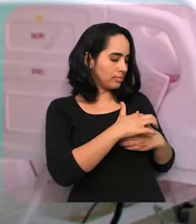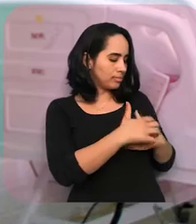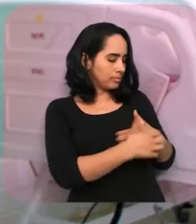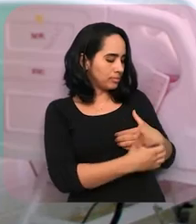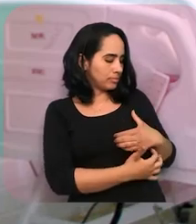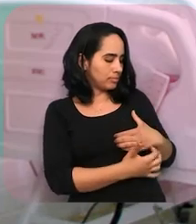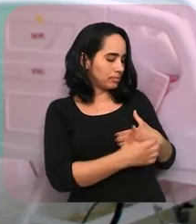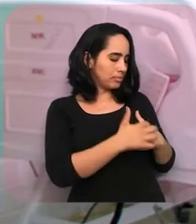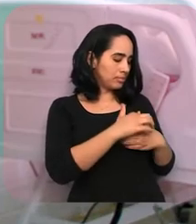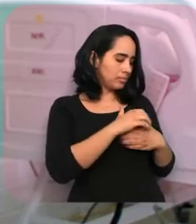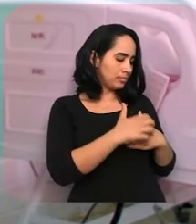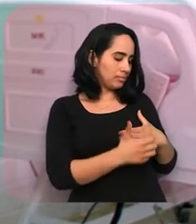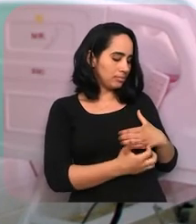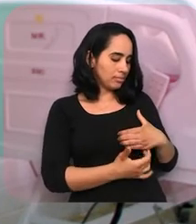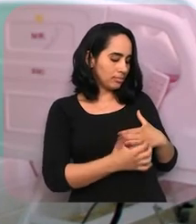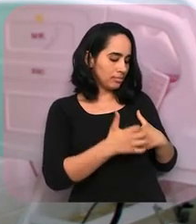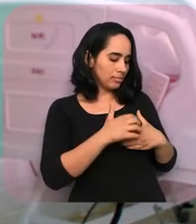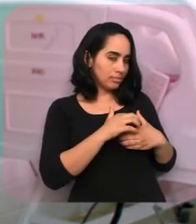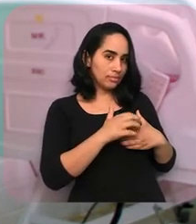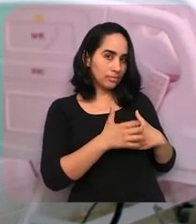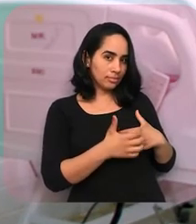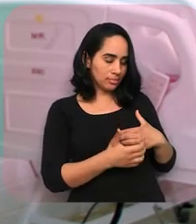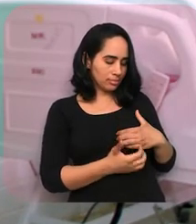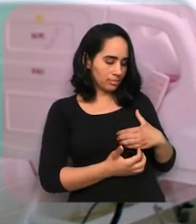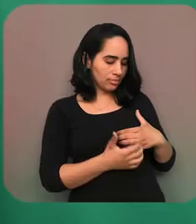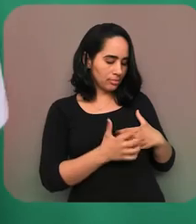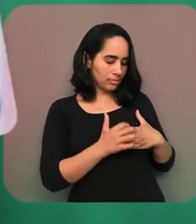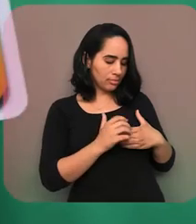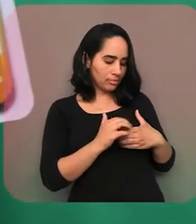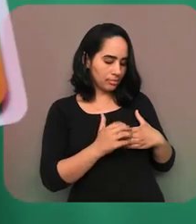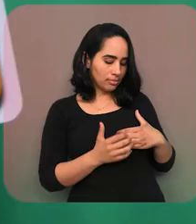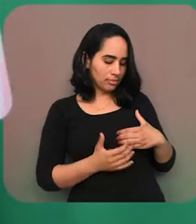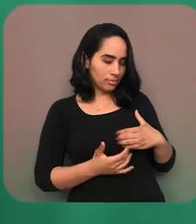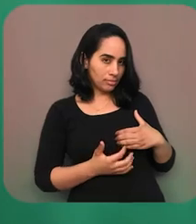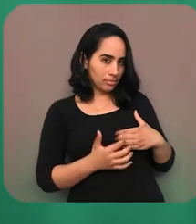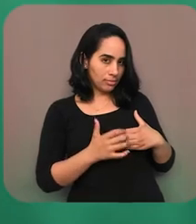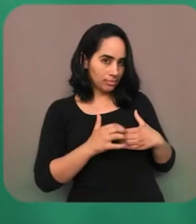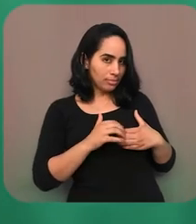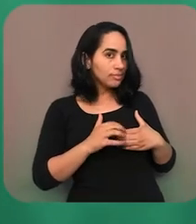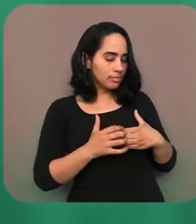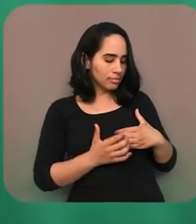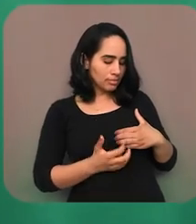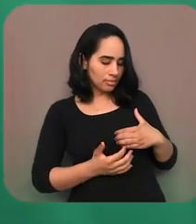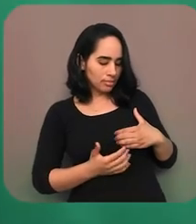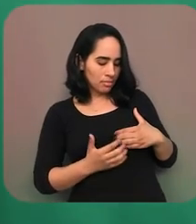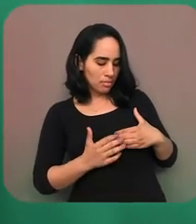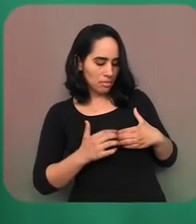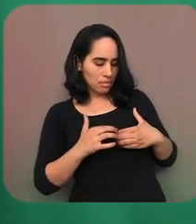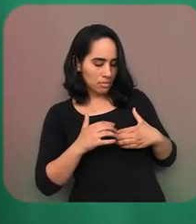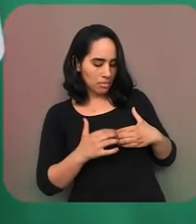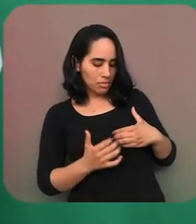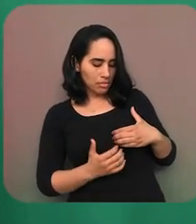E aí, o que é que você vai fazer? O dedilhamento para cima e para baixo, nesse sentido, para baixo e para cima,